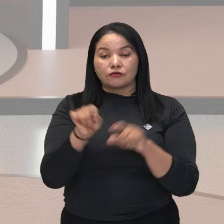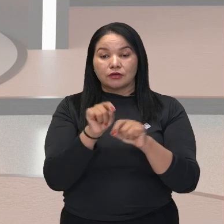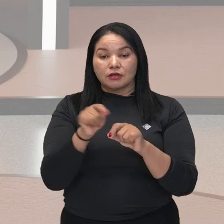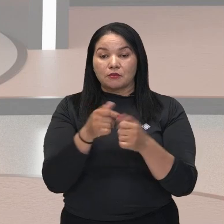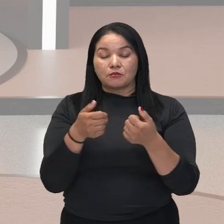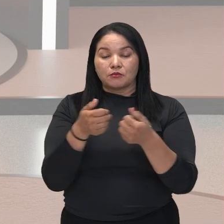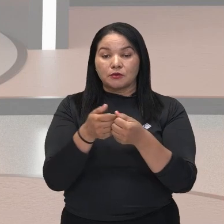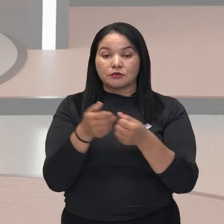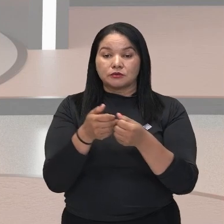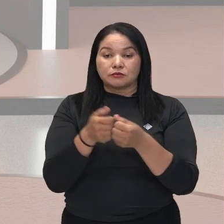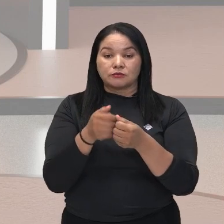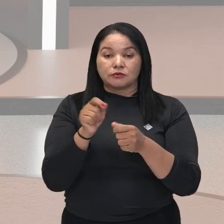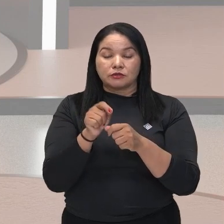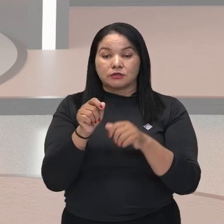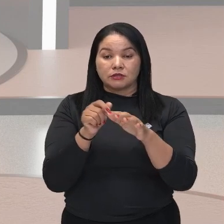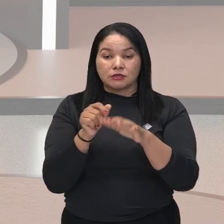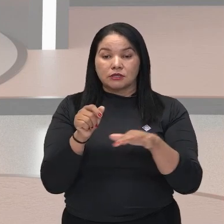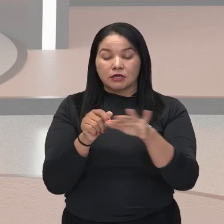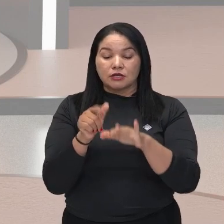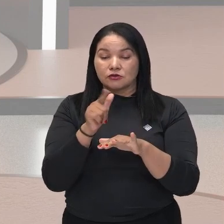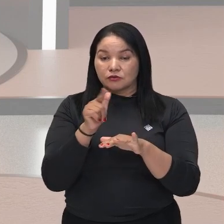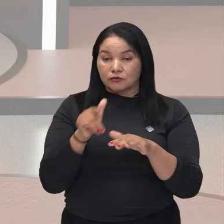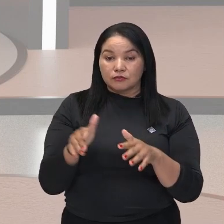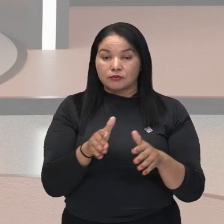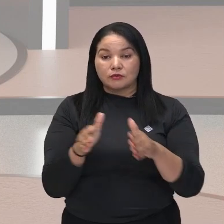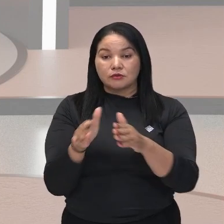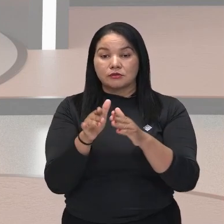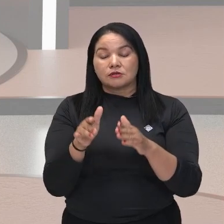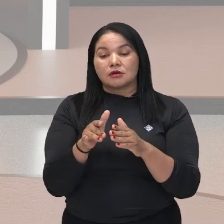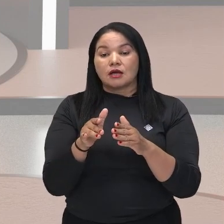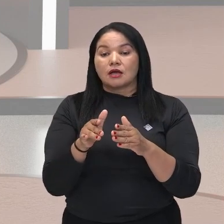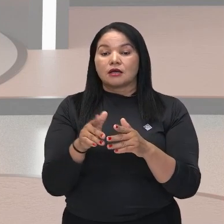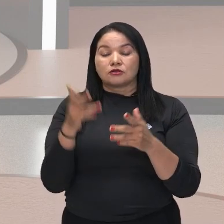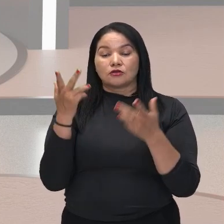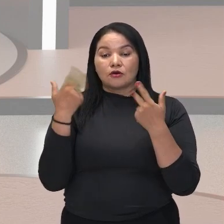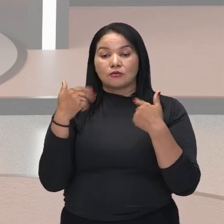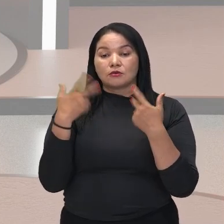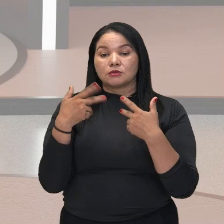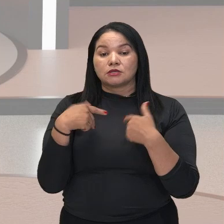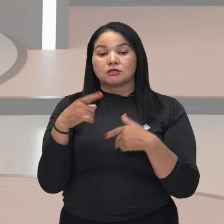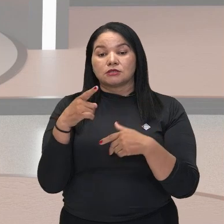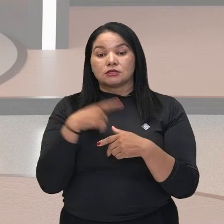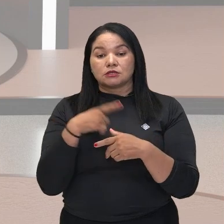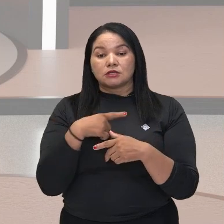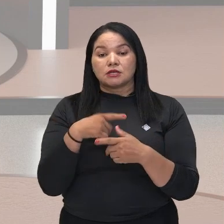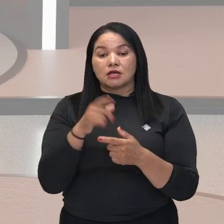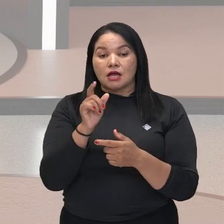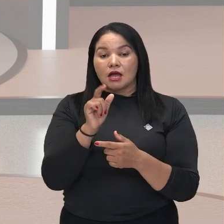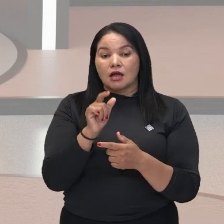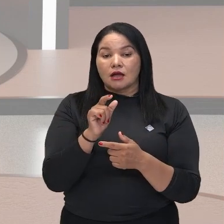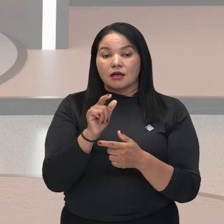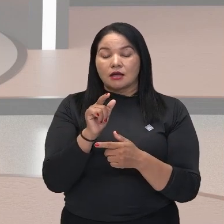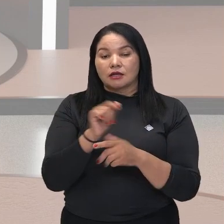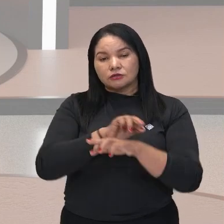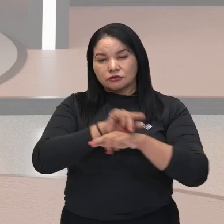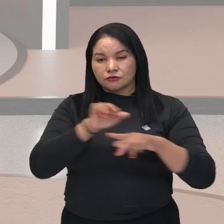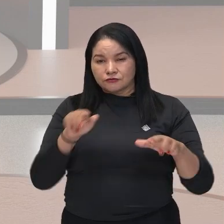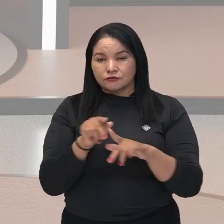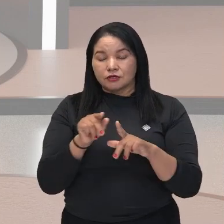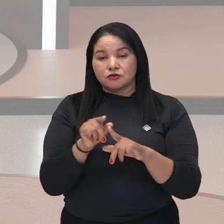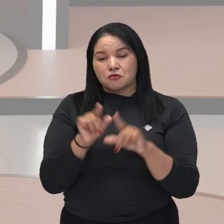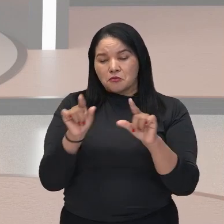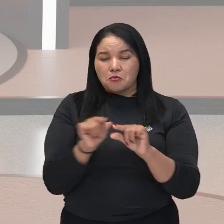próximo à parte de rios também, onde normalmente também se encontra aquíferos, de maneira mais escassa,